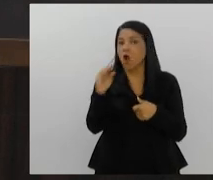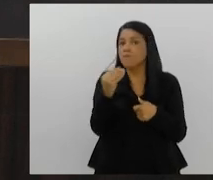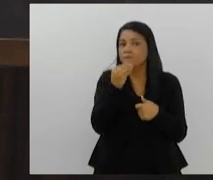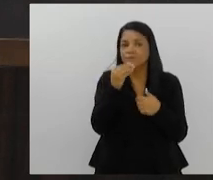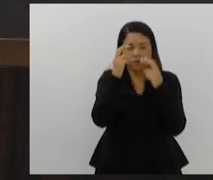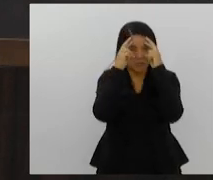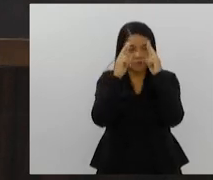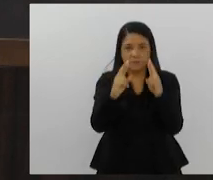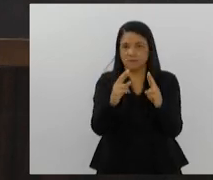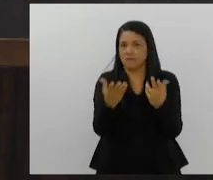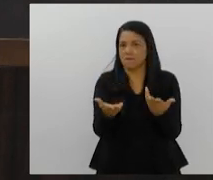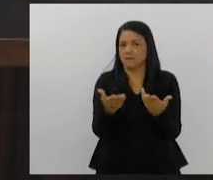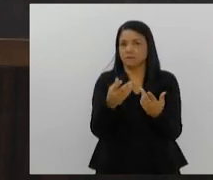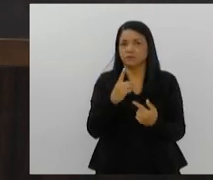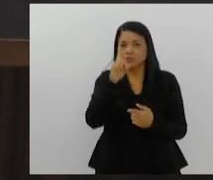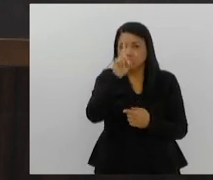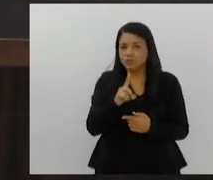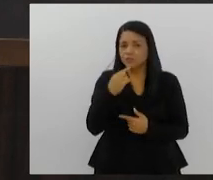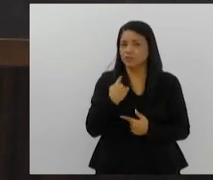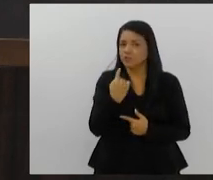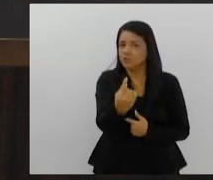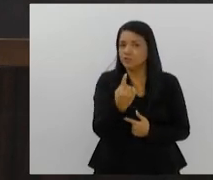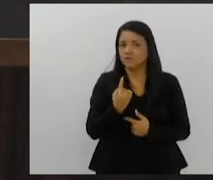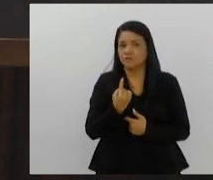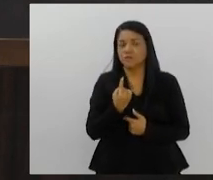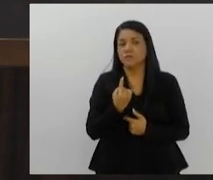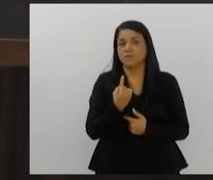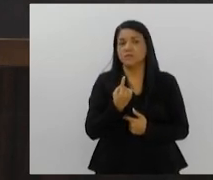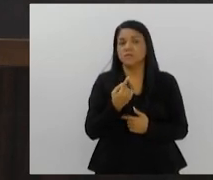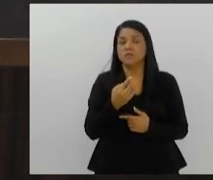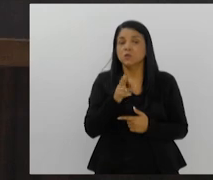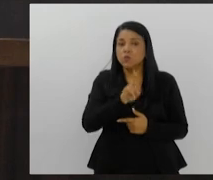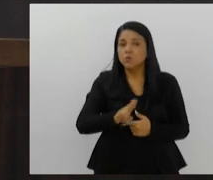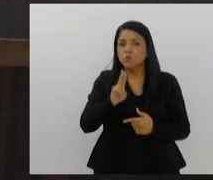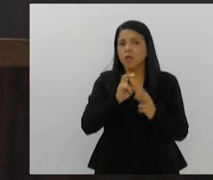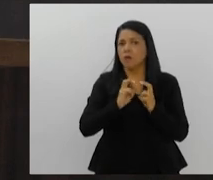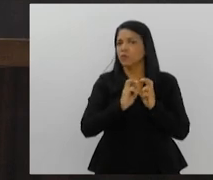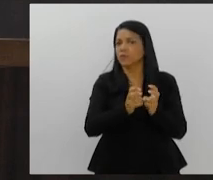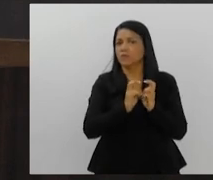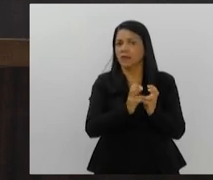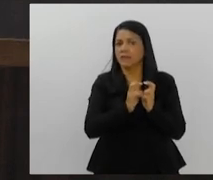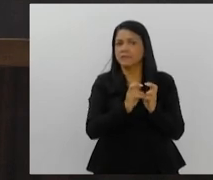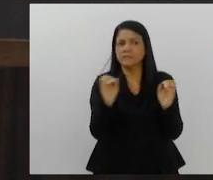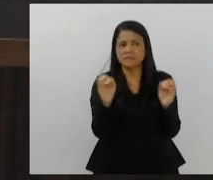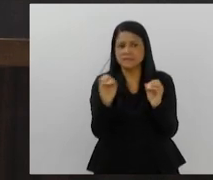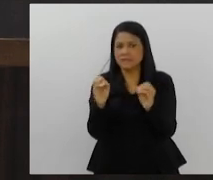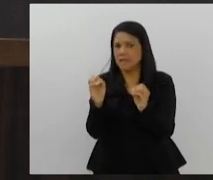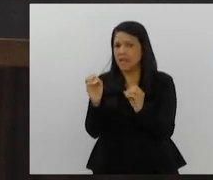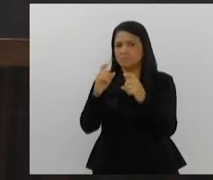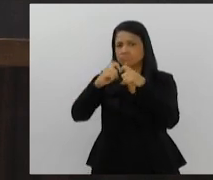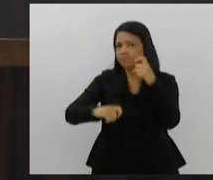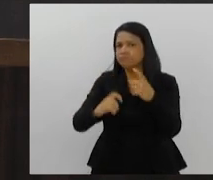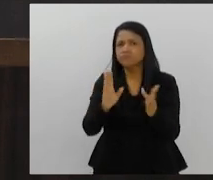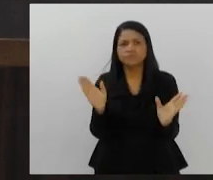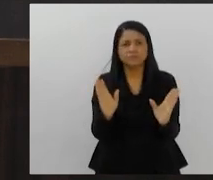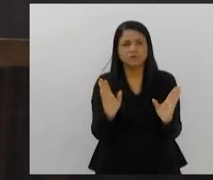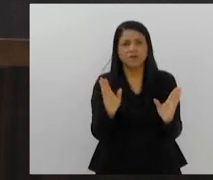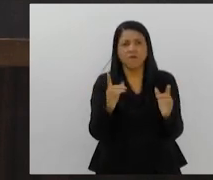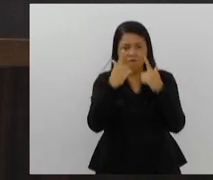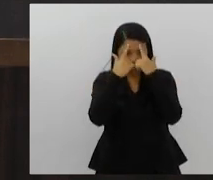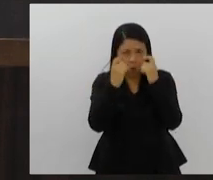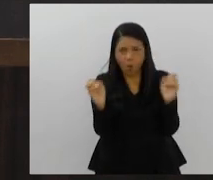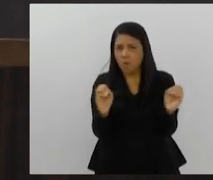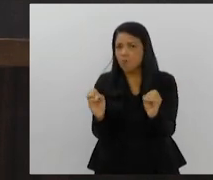seu direito de ir e vir, de usar um equipamento público, que é o trem, sem ser abusada, estuprada,